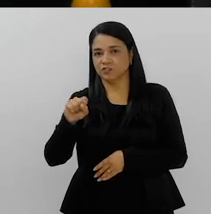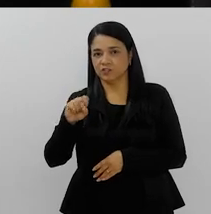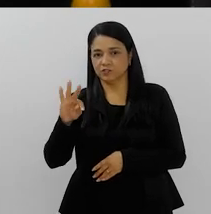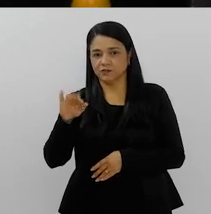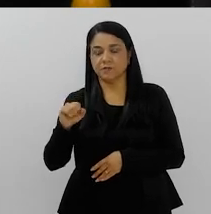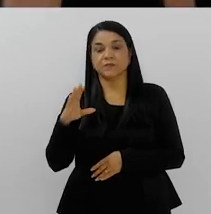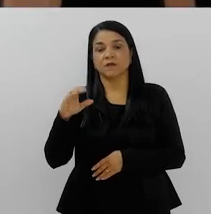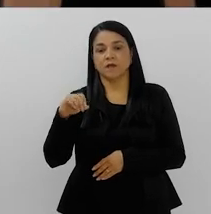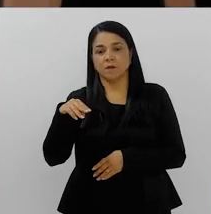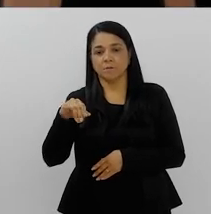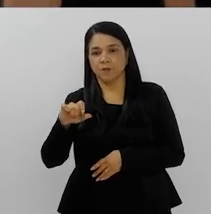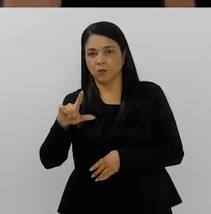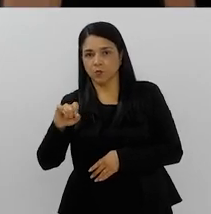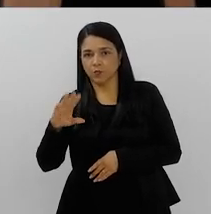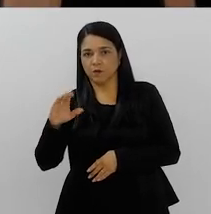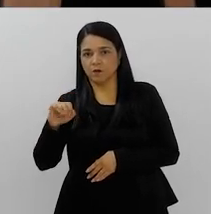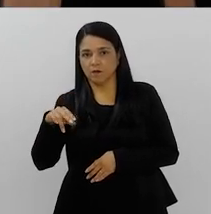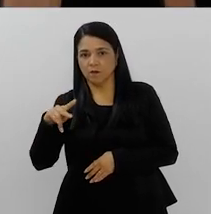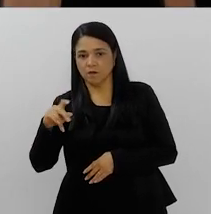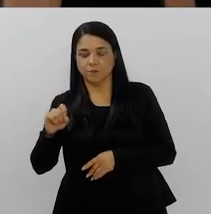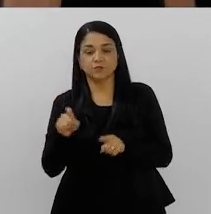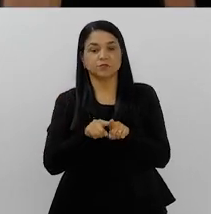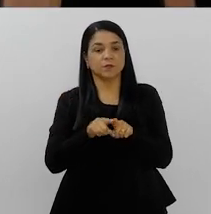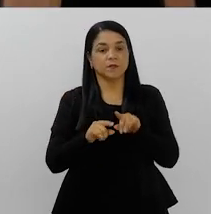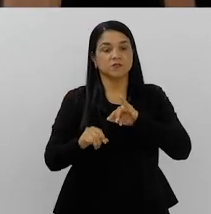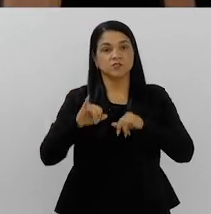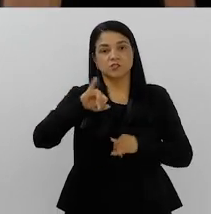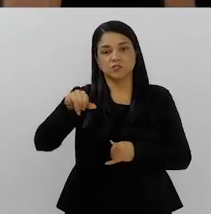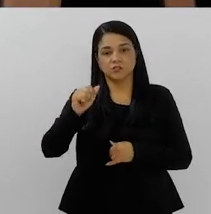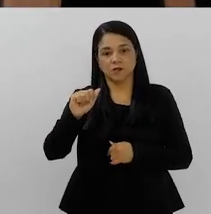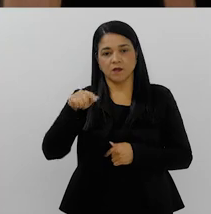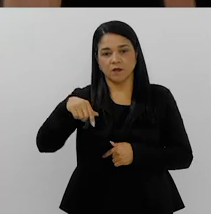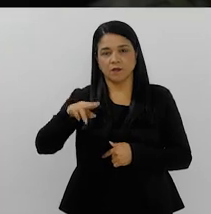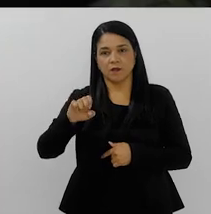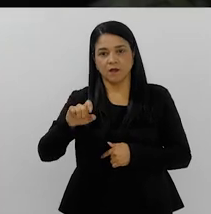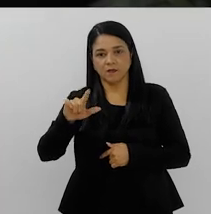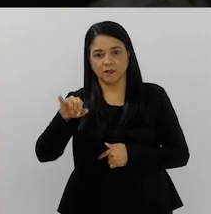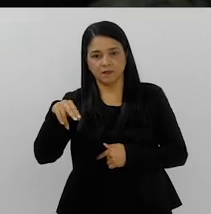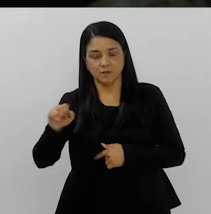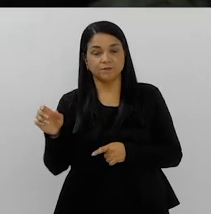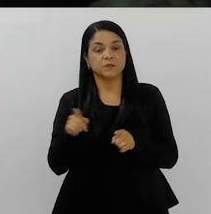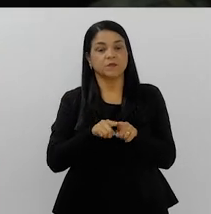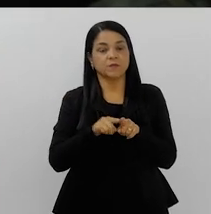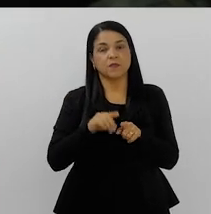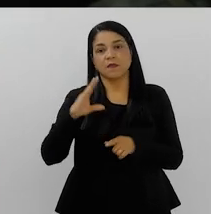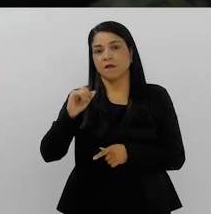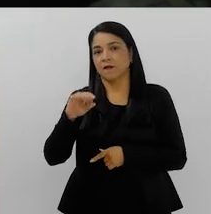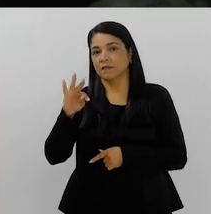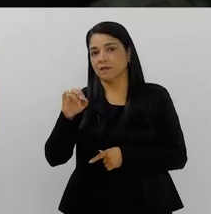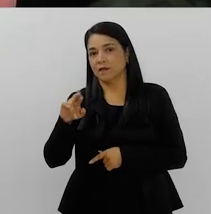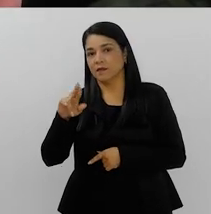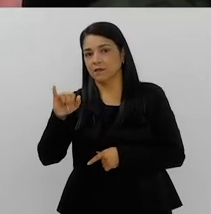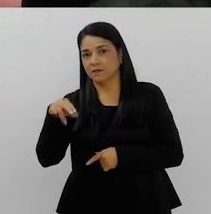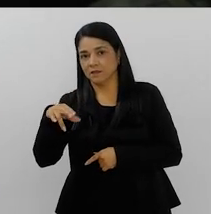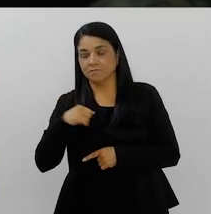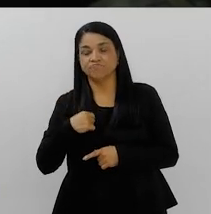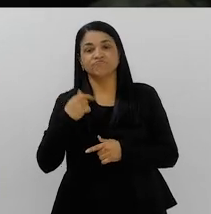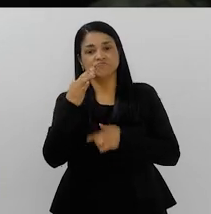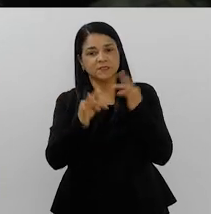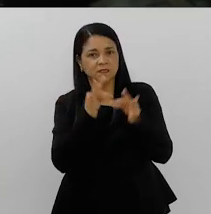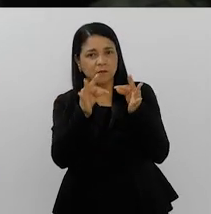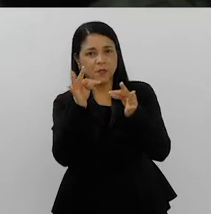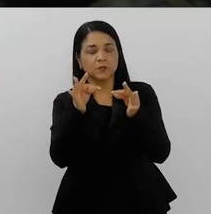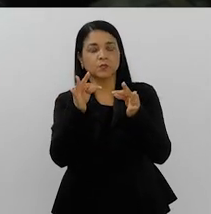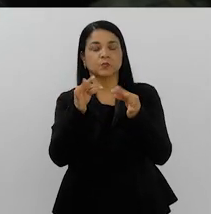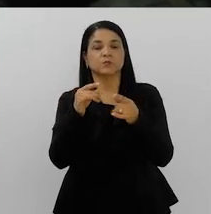Campos com Jaqueline Faria fundadora da ONG mulheres de peito e cor e Catarina dos Santos paciente em tratamento